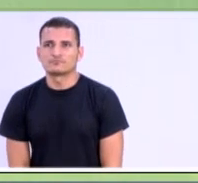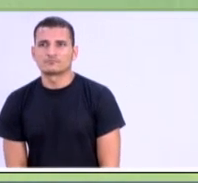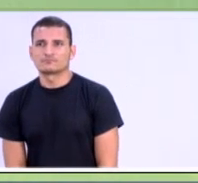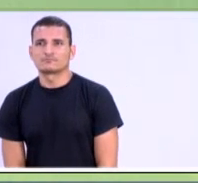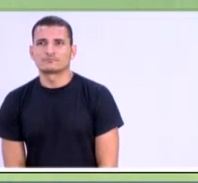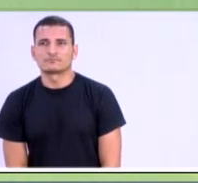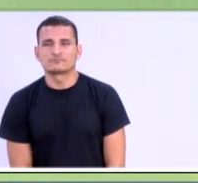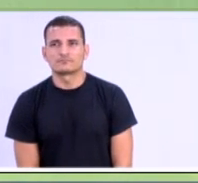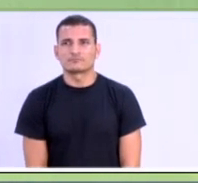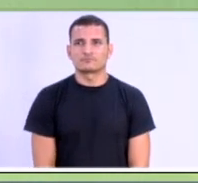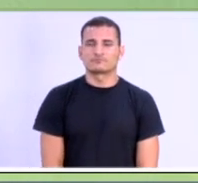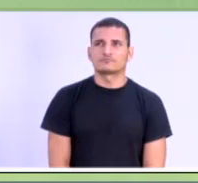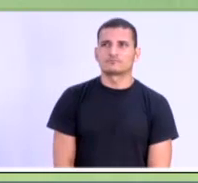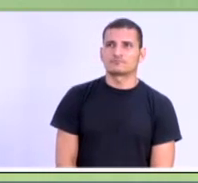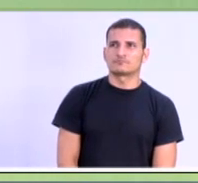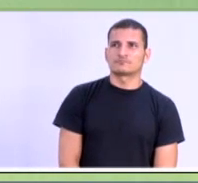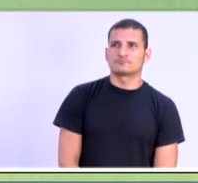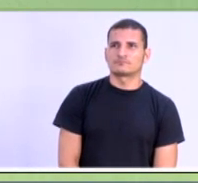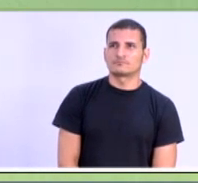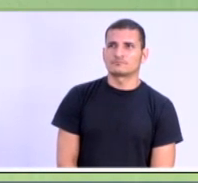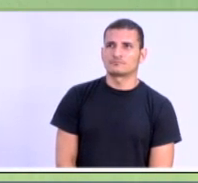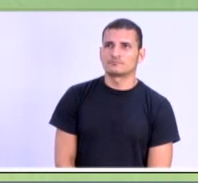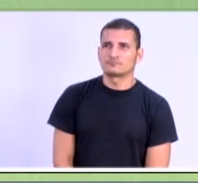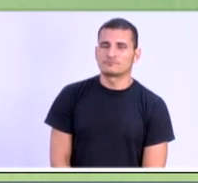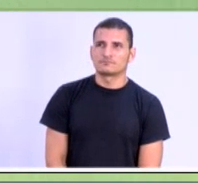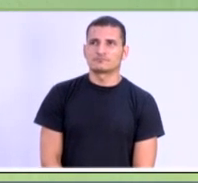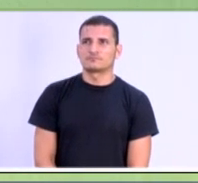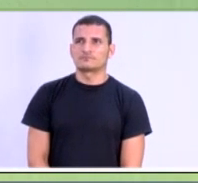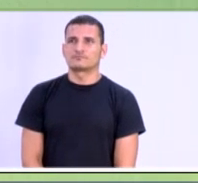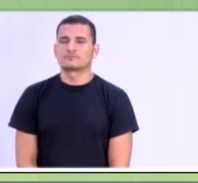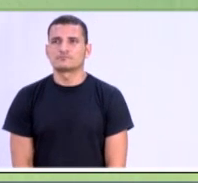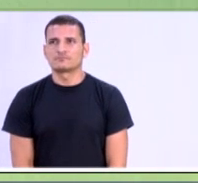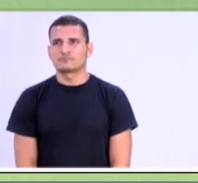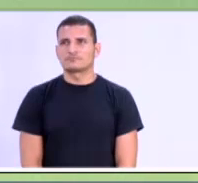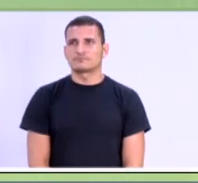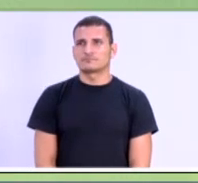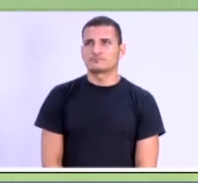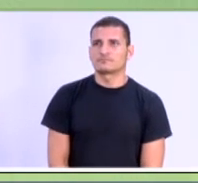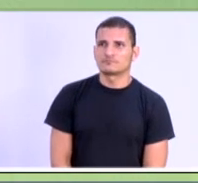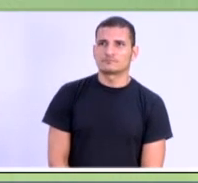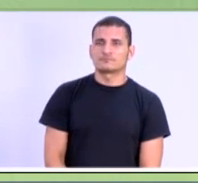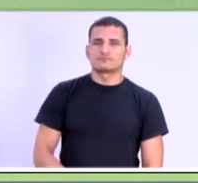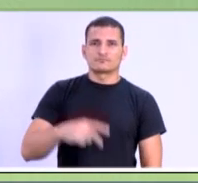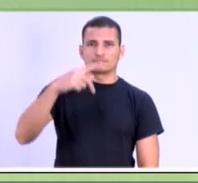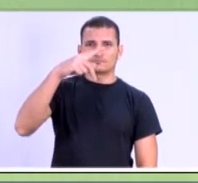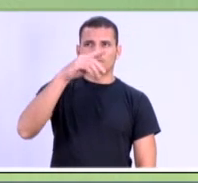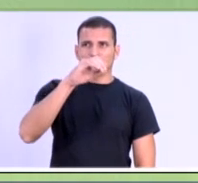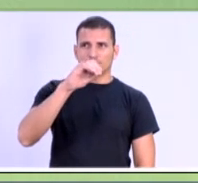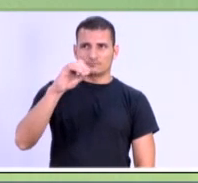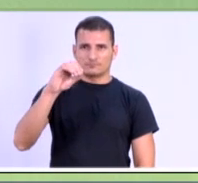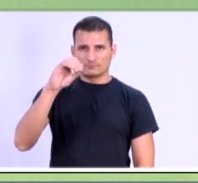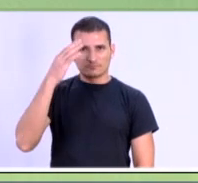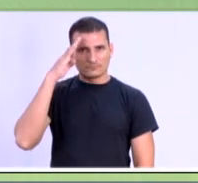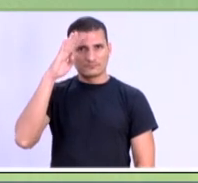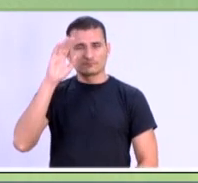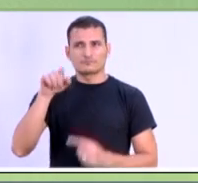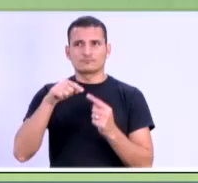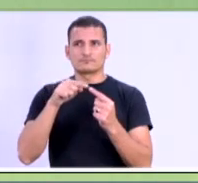Então, gente, vamos lá. Em PO, o principal objetivo, eu tenho vários tipos de herança,